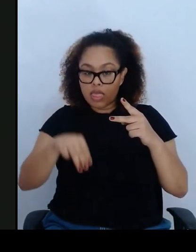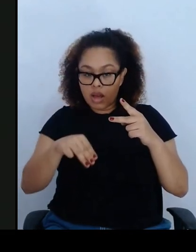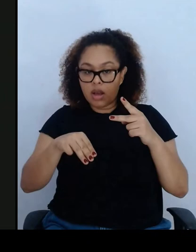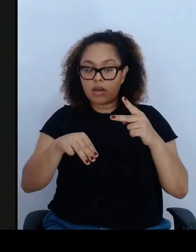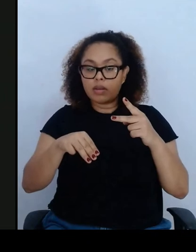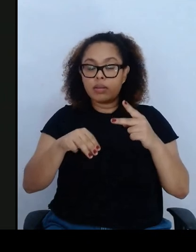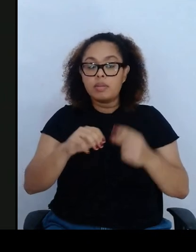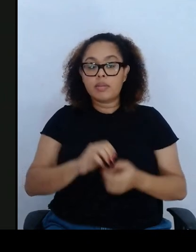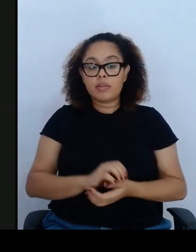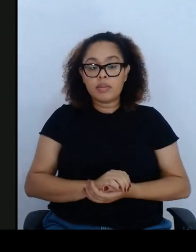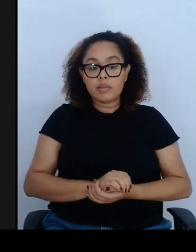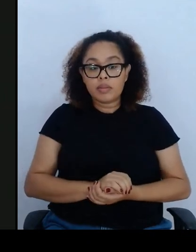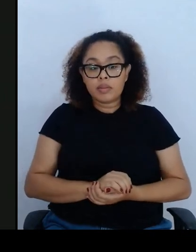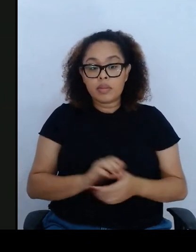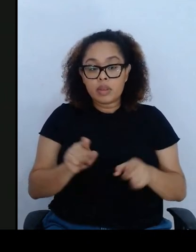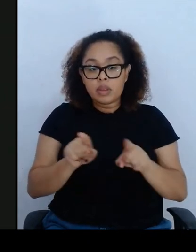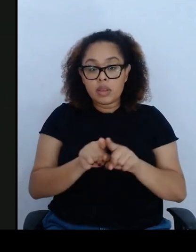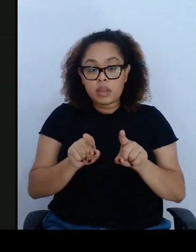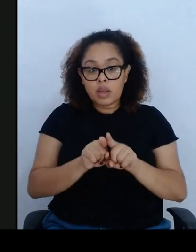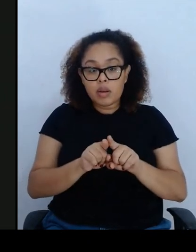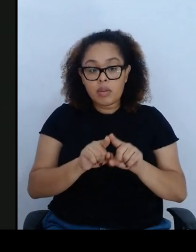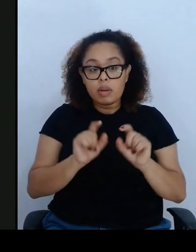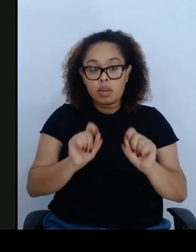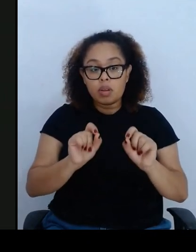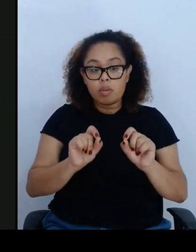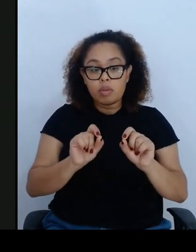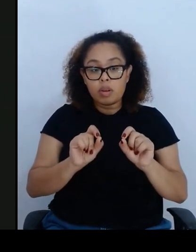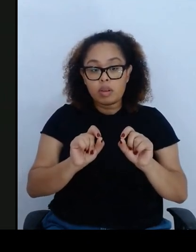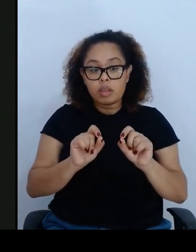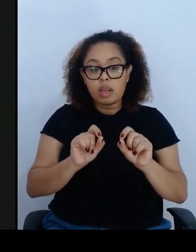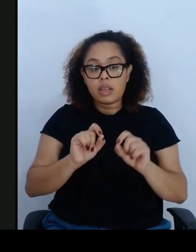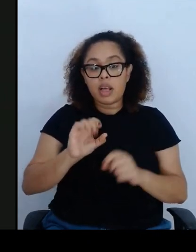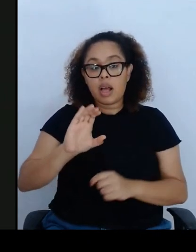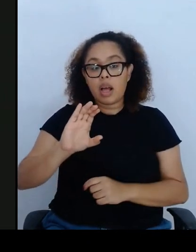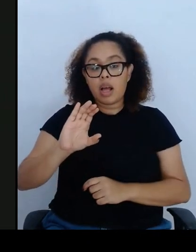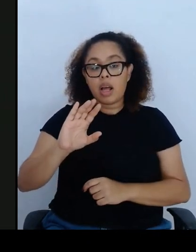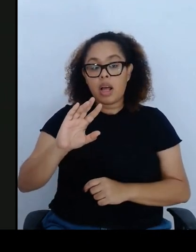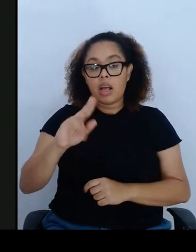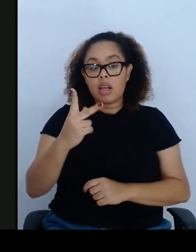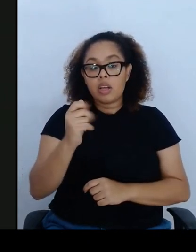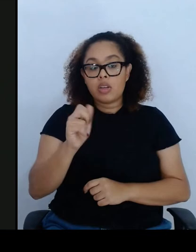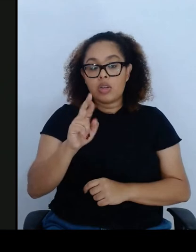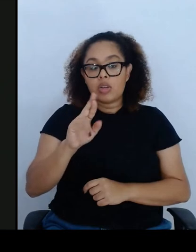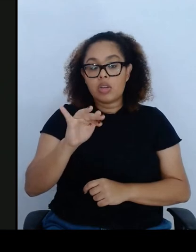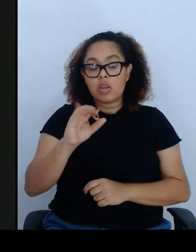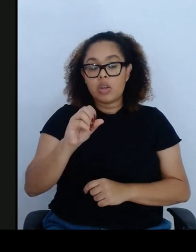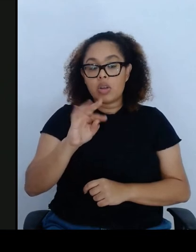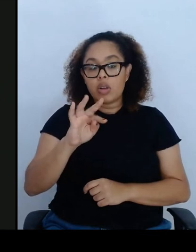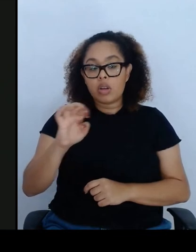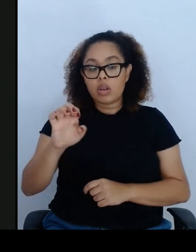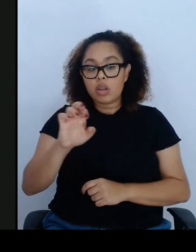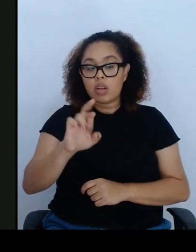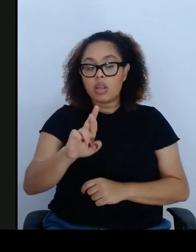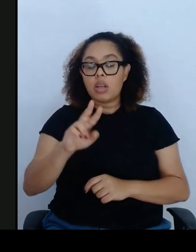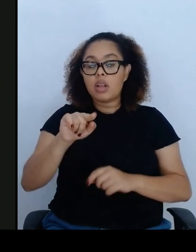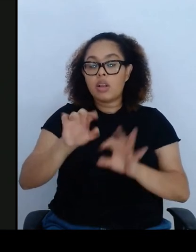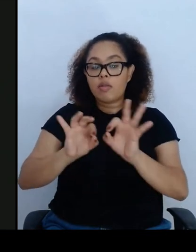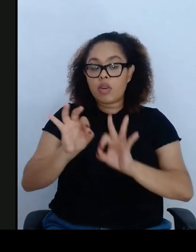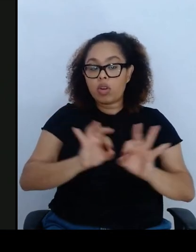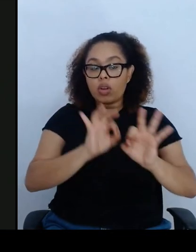também da tear escrito por Mary renote em